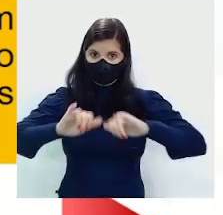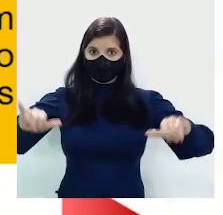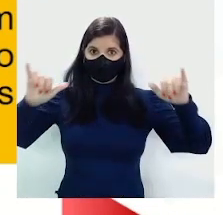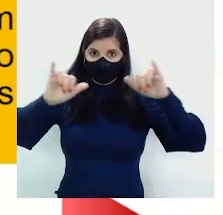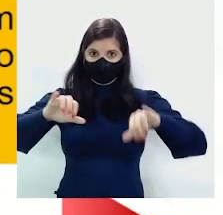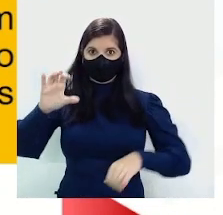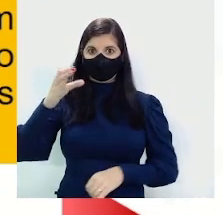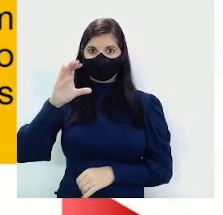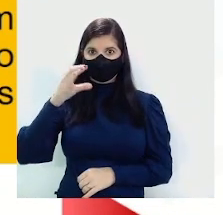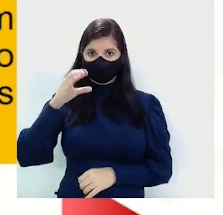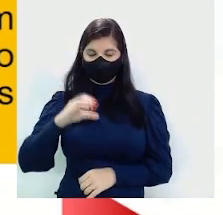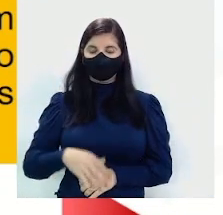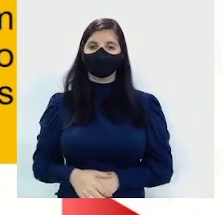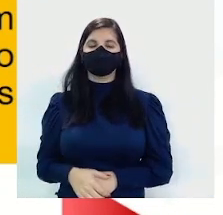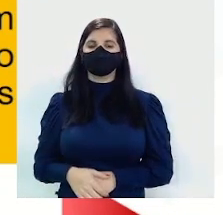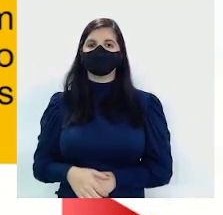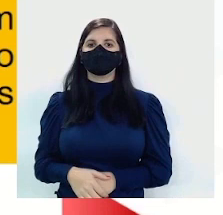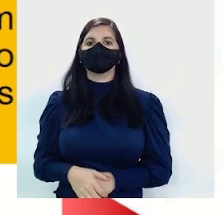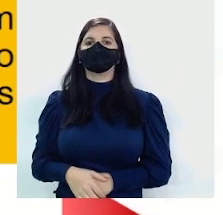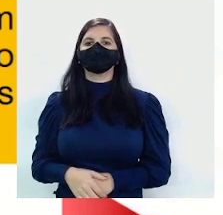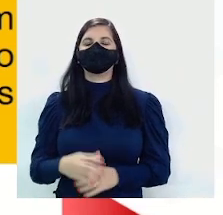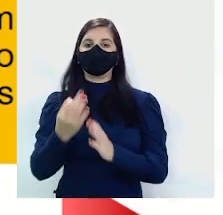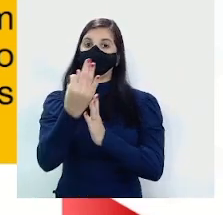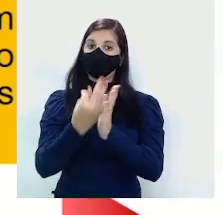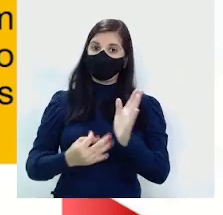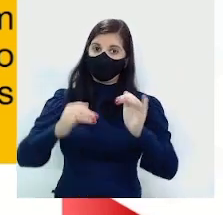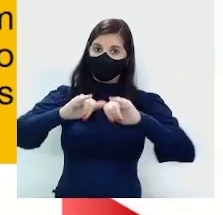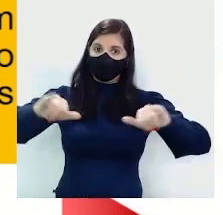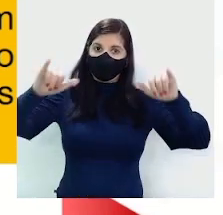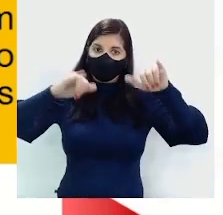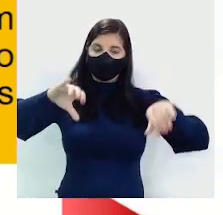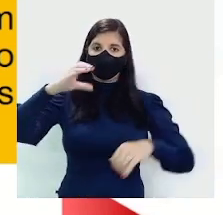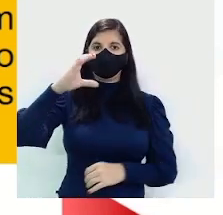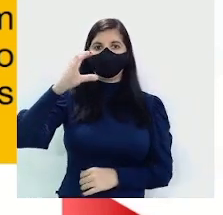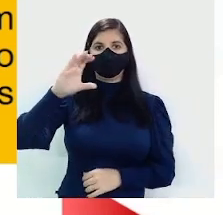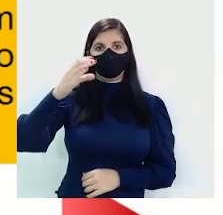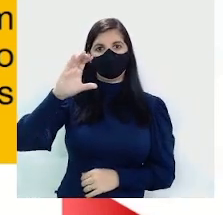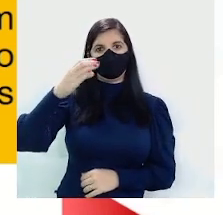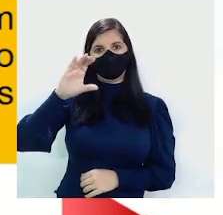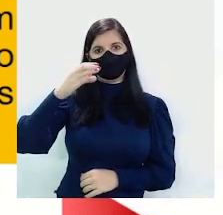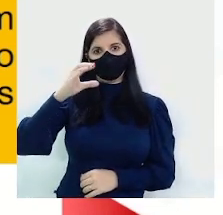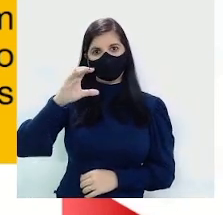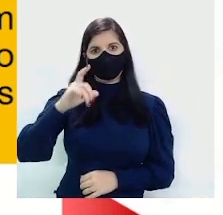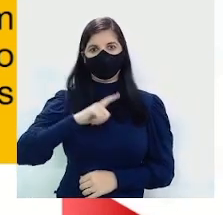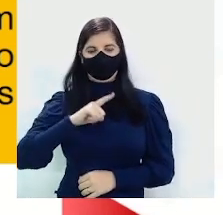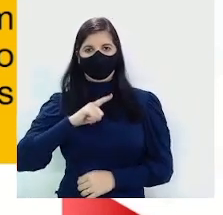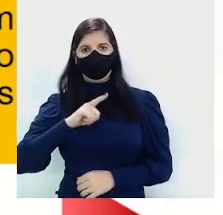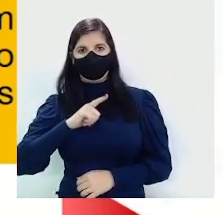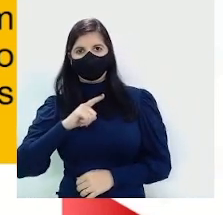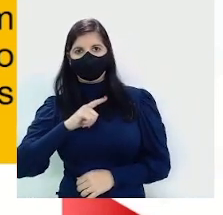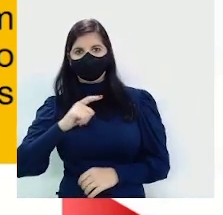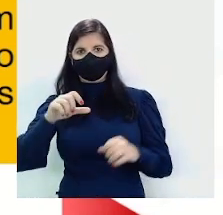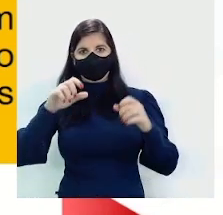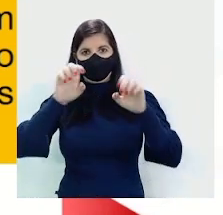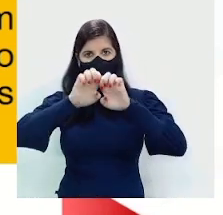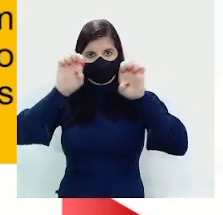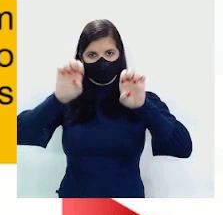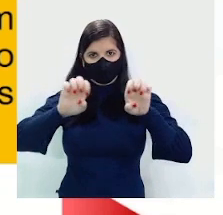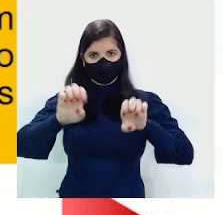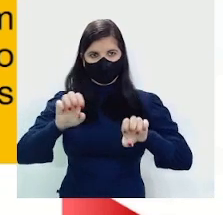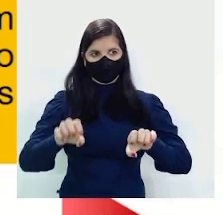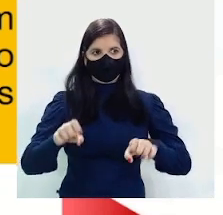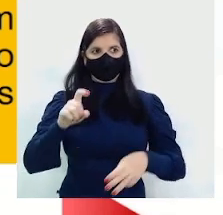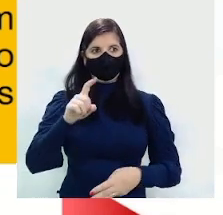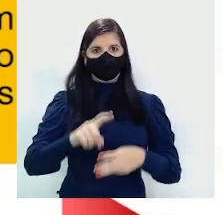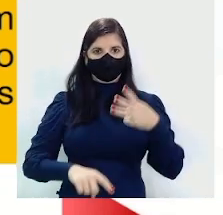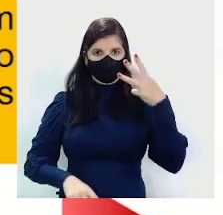divulgação científica. Então, olha só, o texto de divulgação científica possui como estrutura